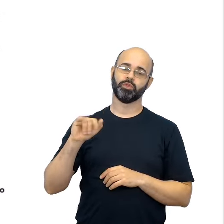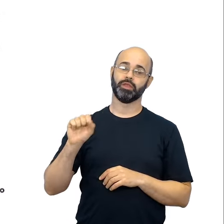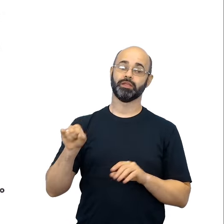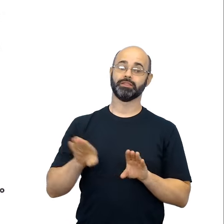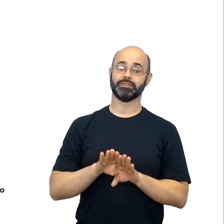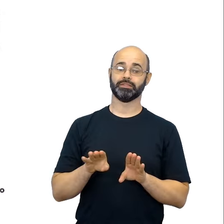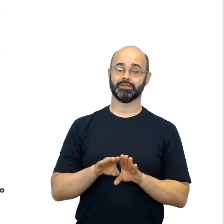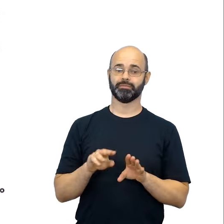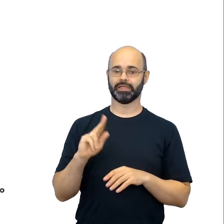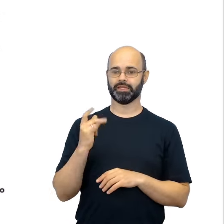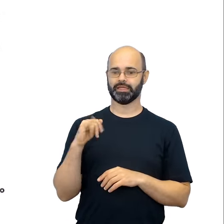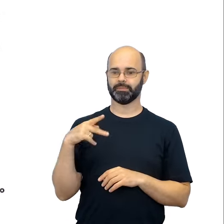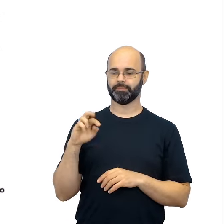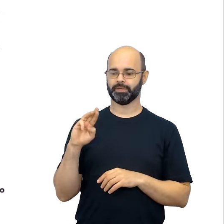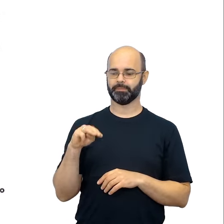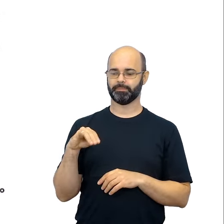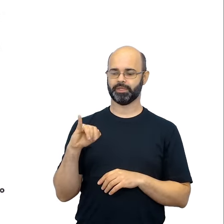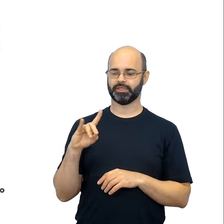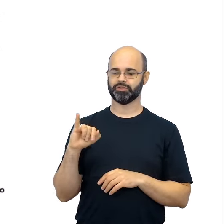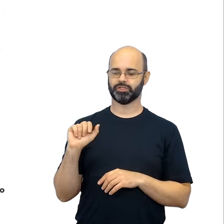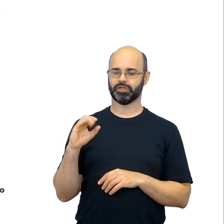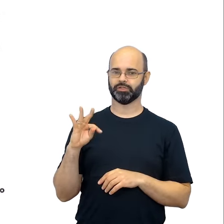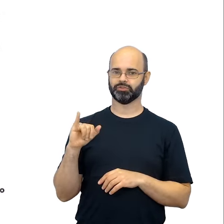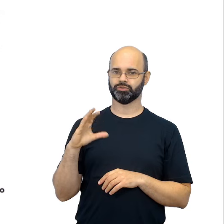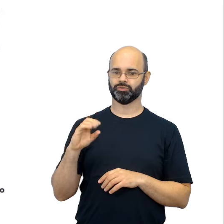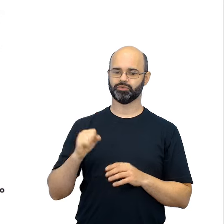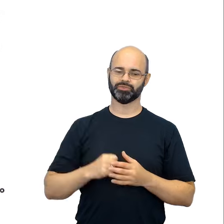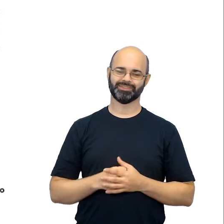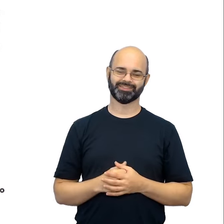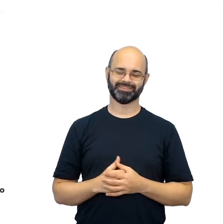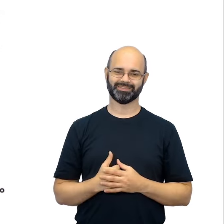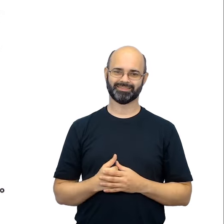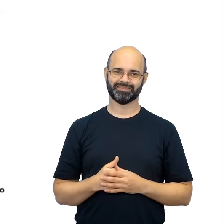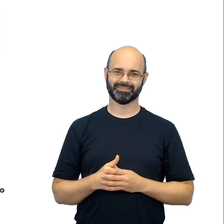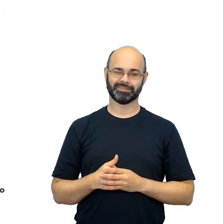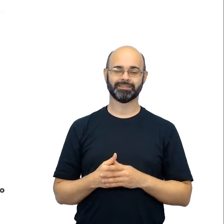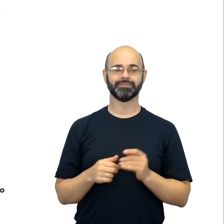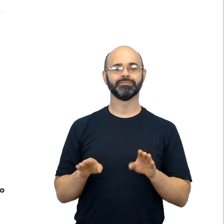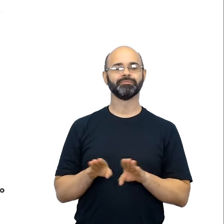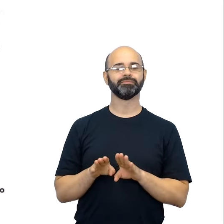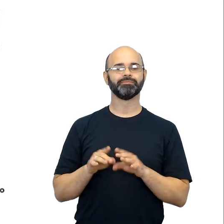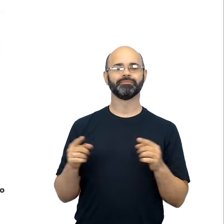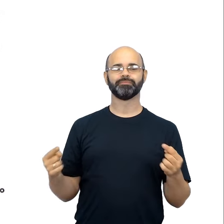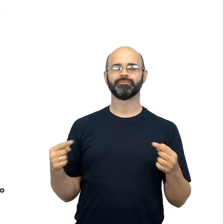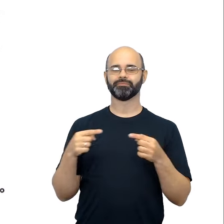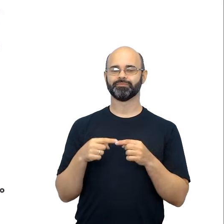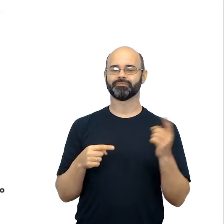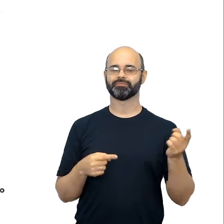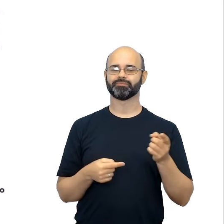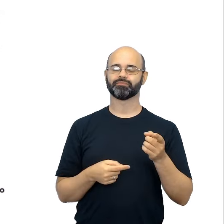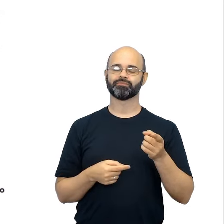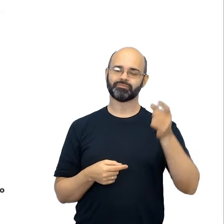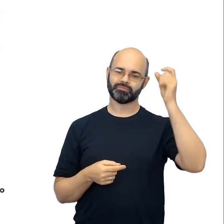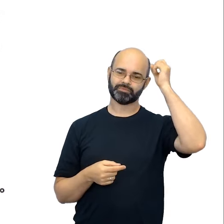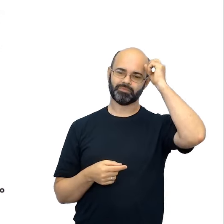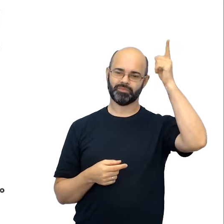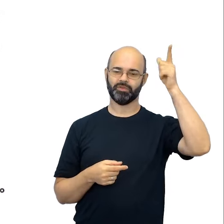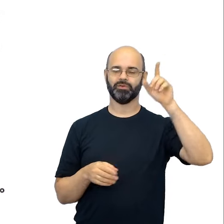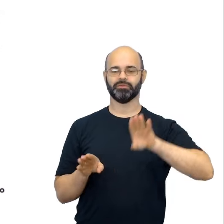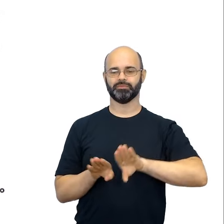sempre terão focos em relação, trarão, né, temas relativos à multiplicidade cultural